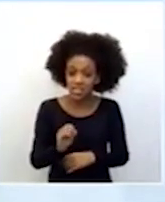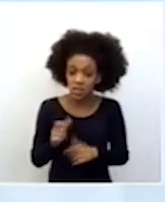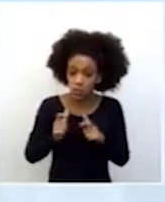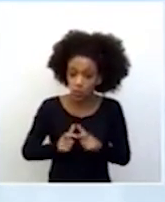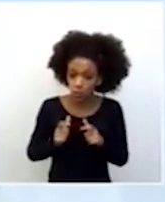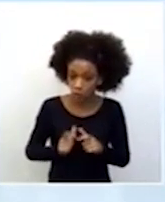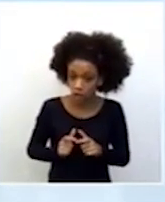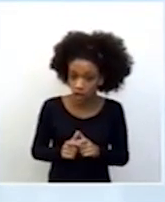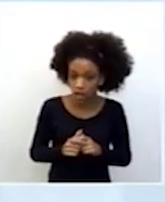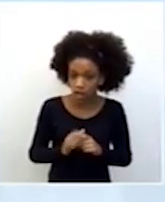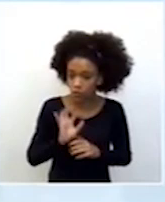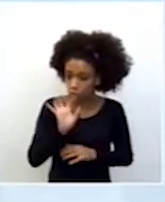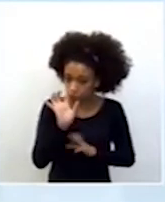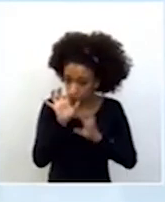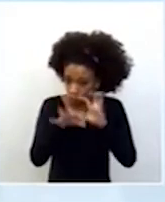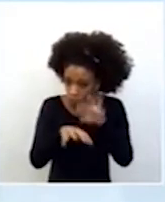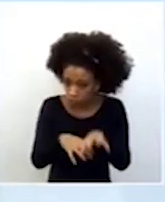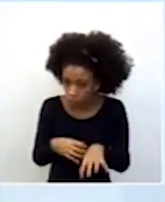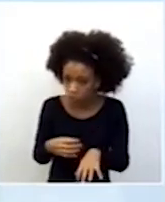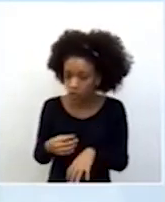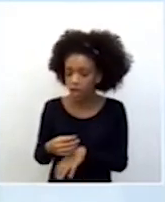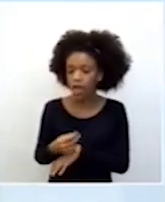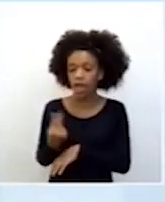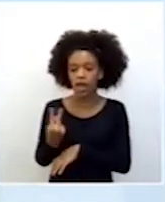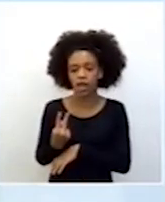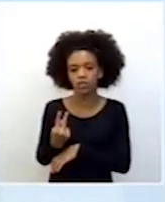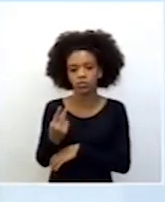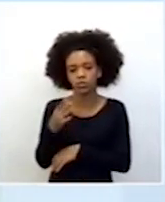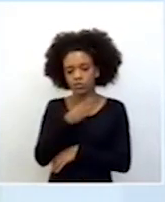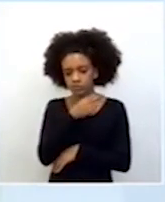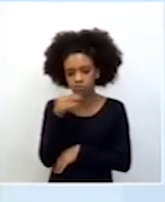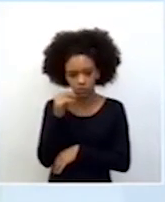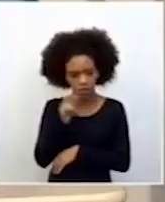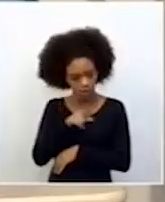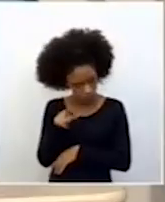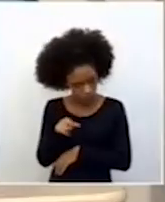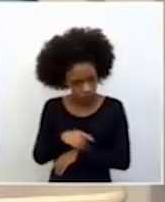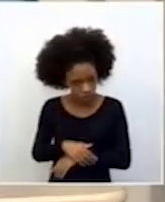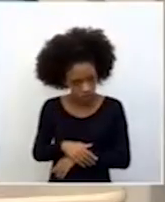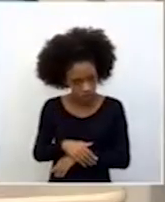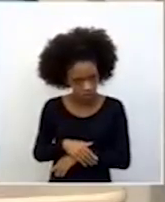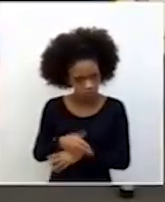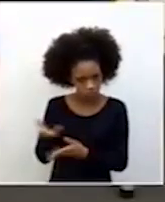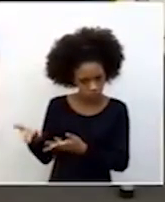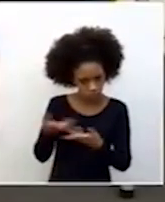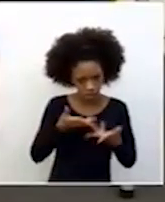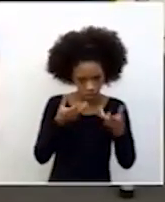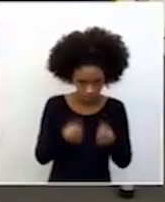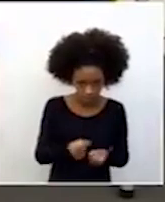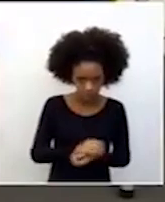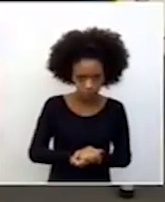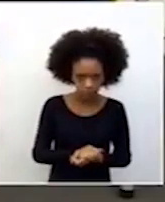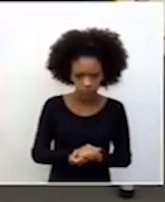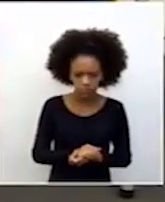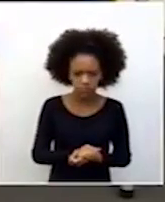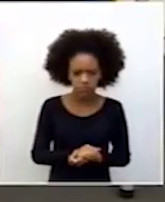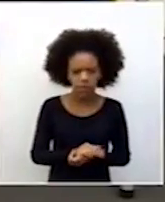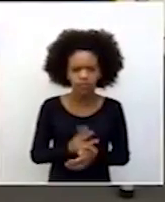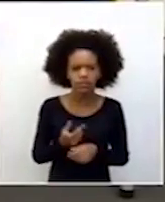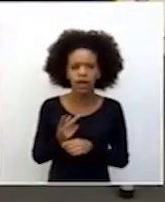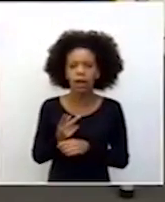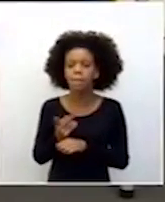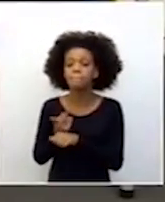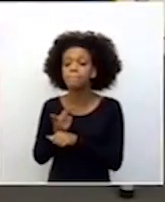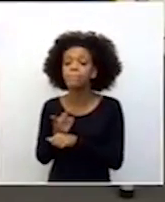dois adolescentes, você aceitaria o convite? Já tem participação, Mauro? Estão participando bastante, mas vou tentar procurar as